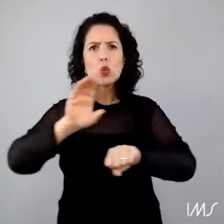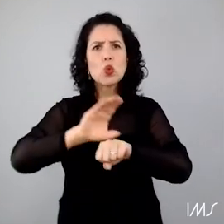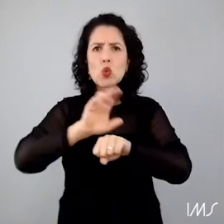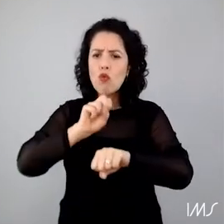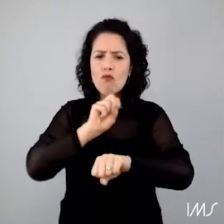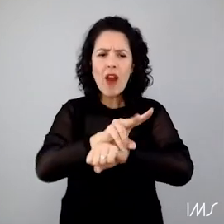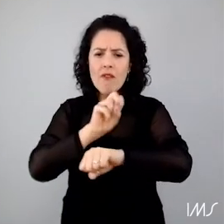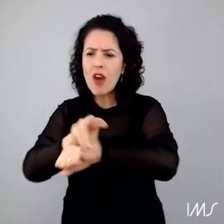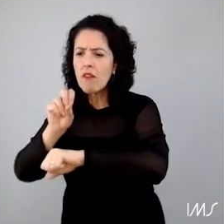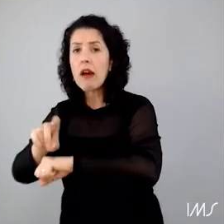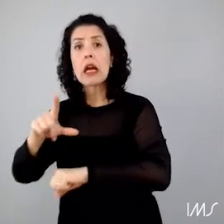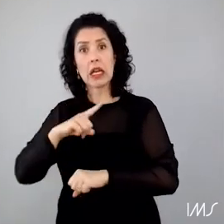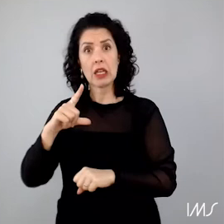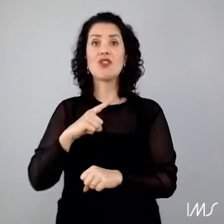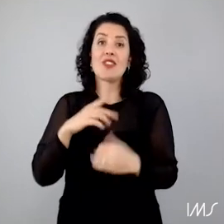fotografia,